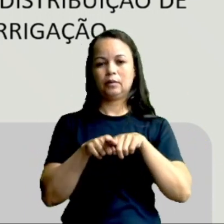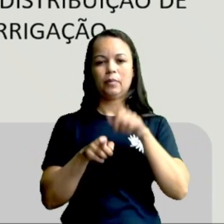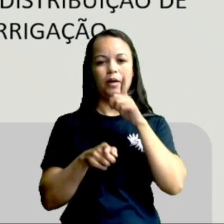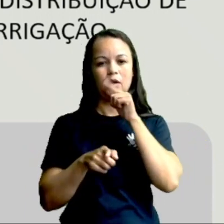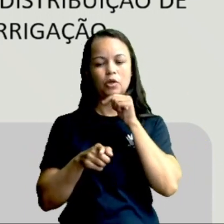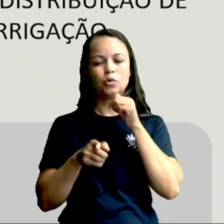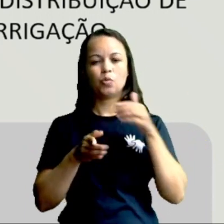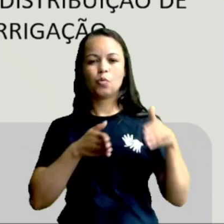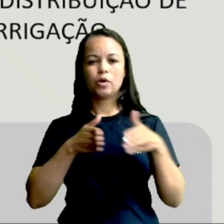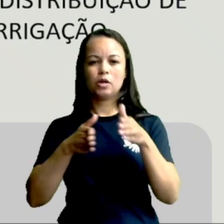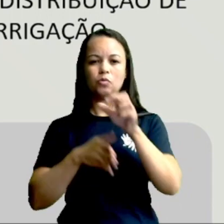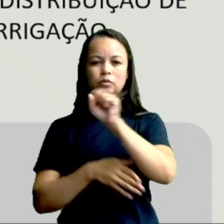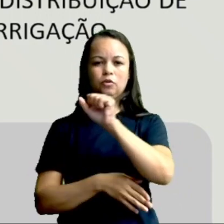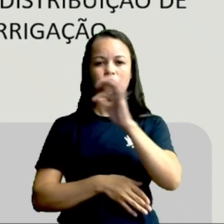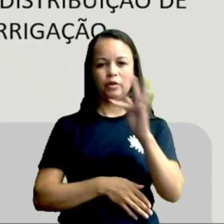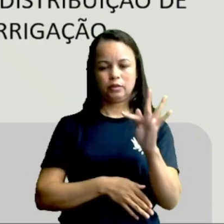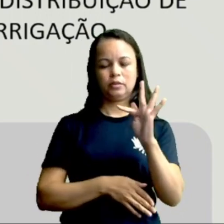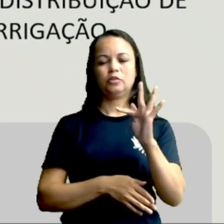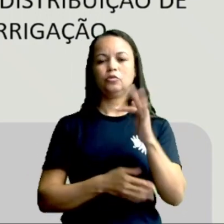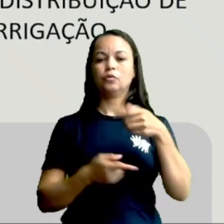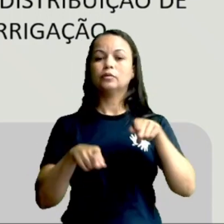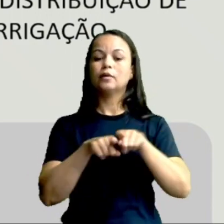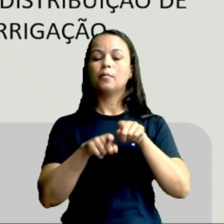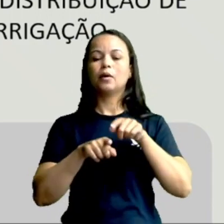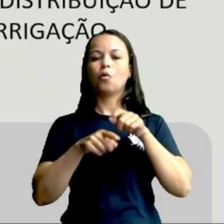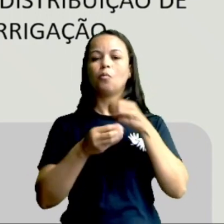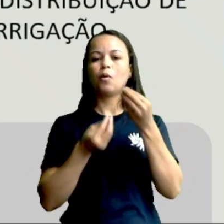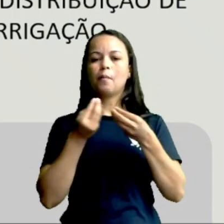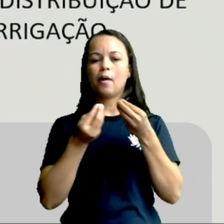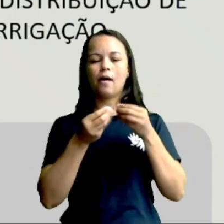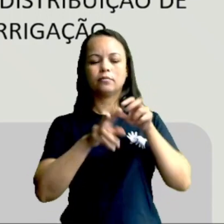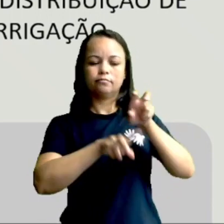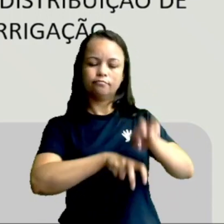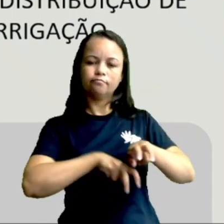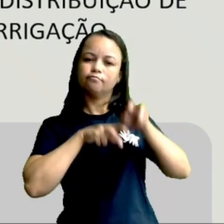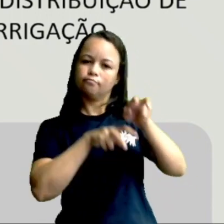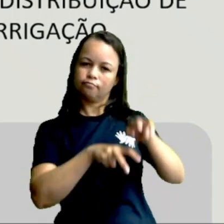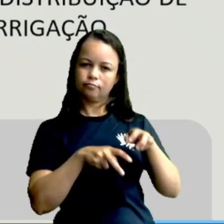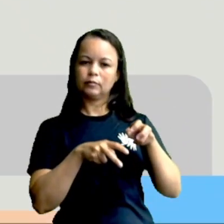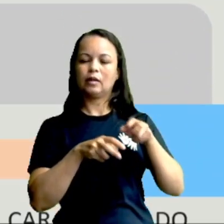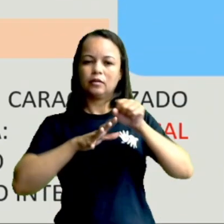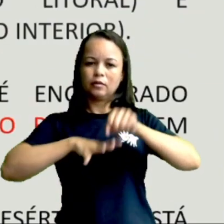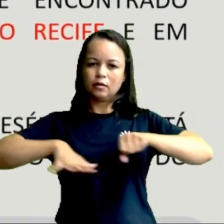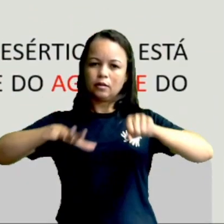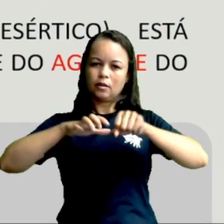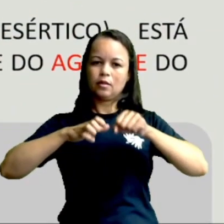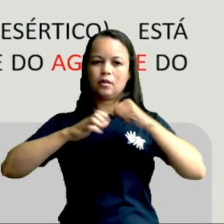rio importante na parte da agricultura, né? Desenvolvida na região do sertão.